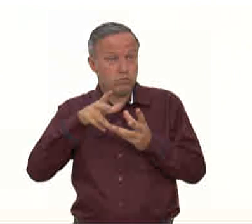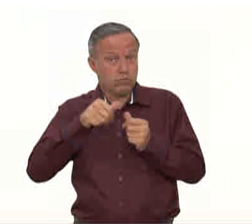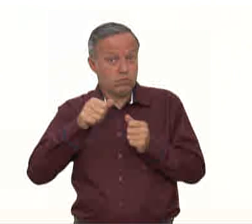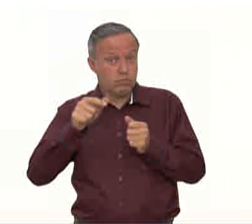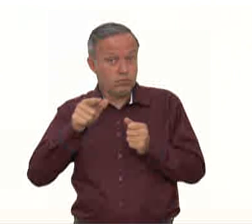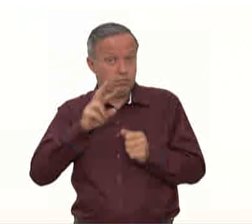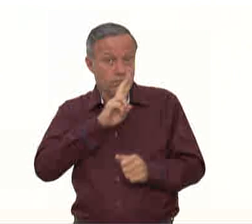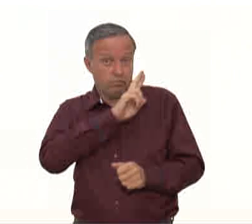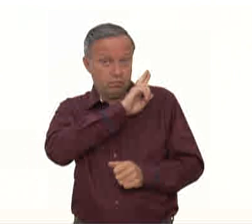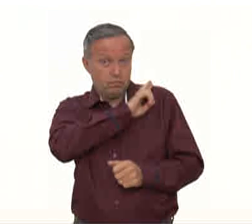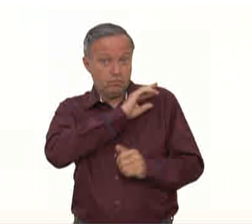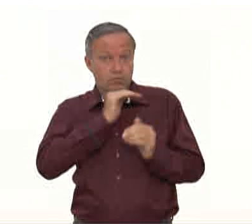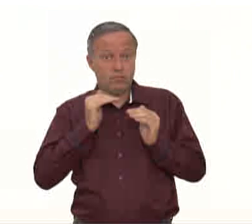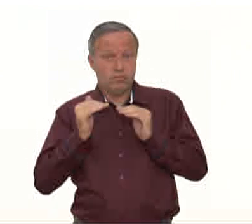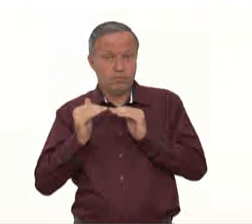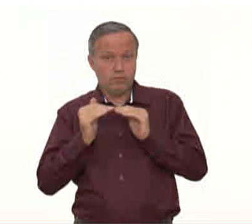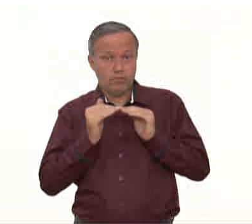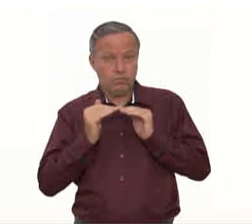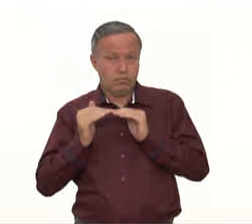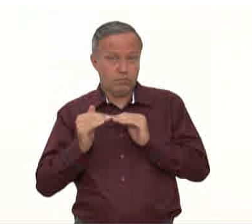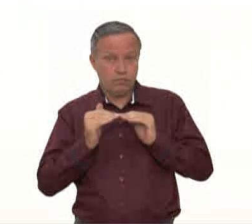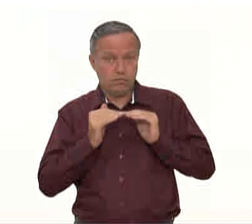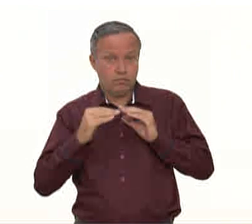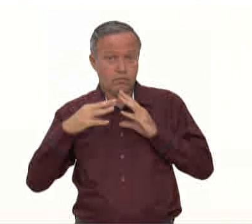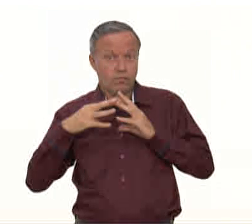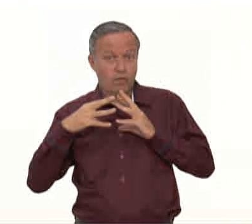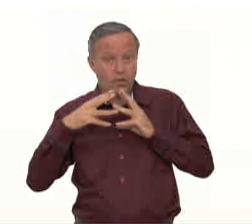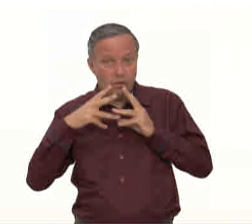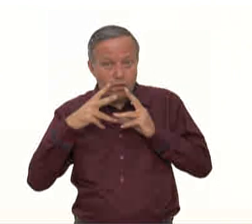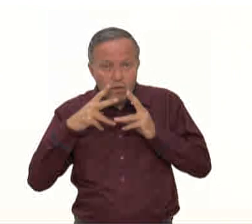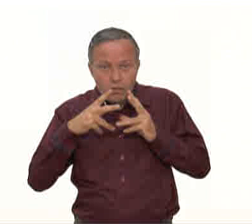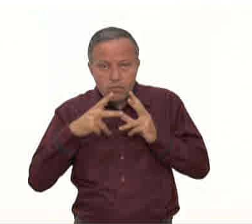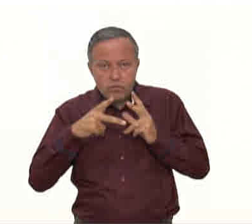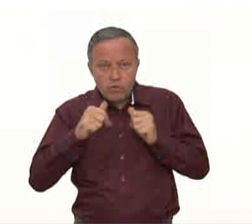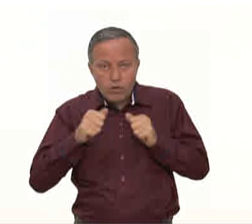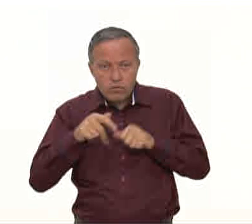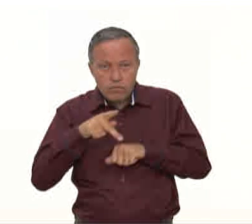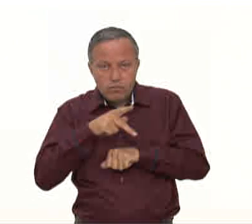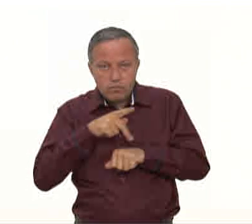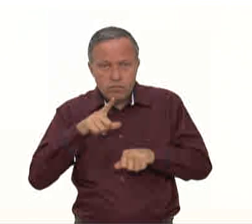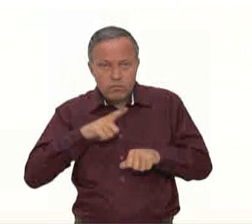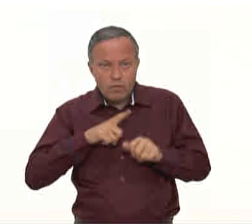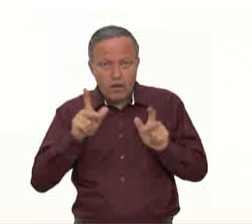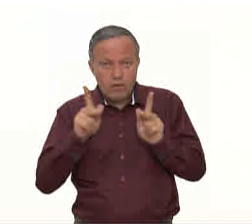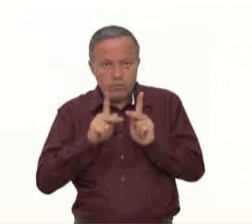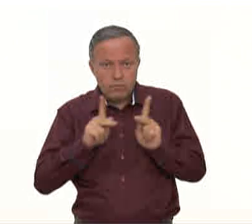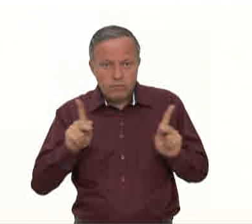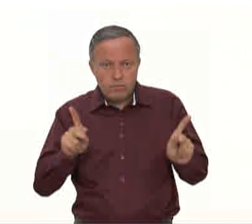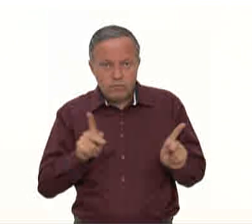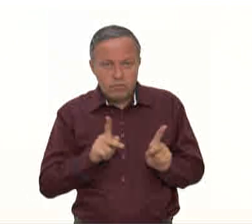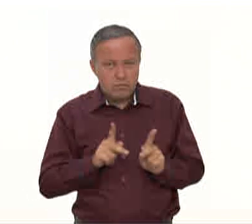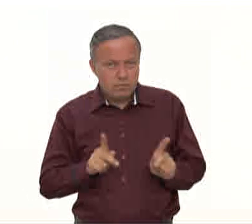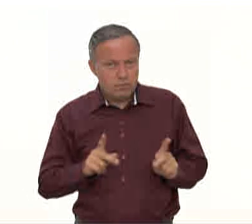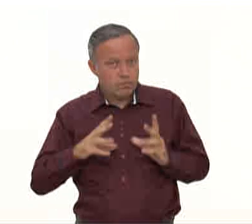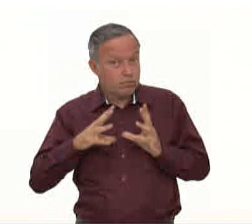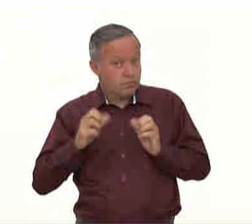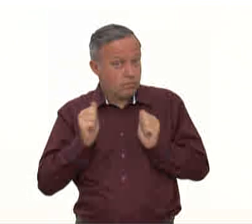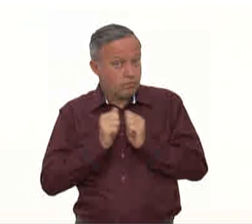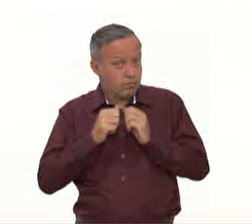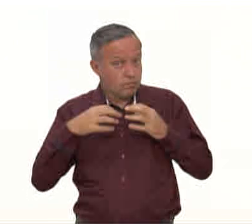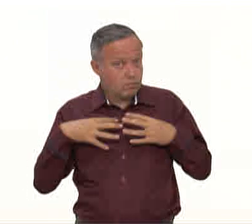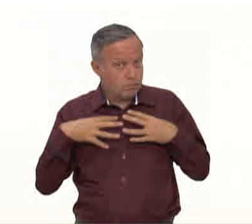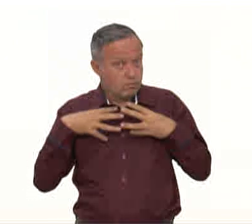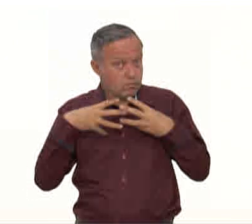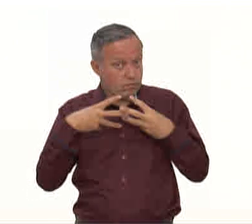principal objetivo igualdade soberana de todos os seus membros, manter a paz e a segurança internacional e